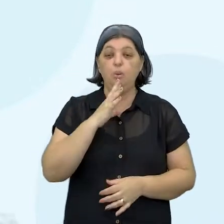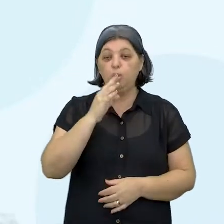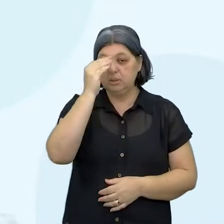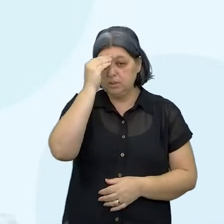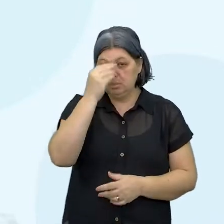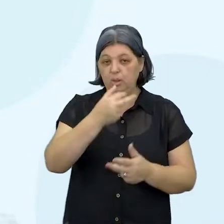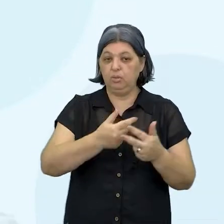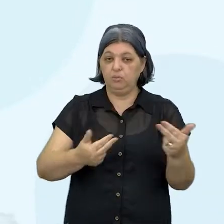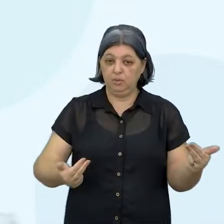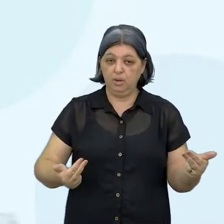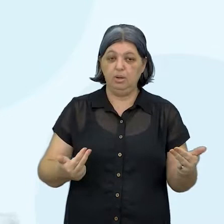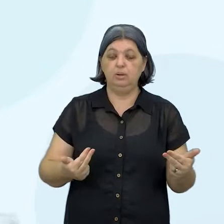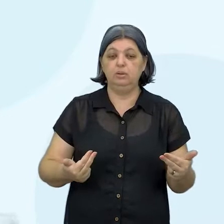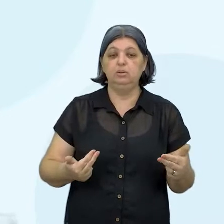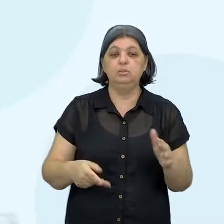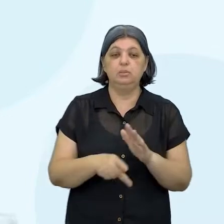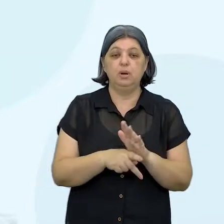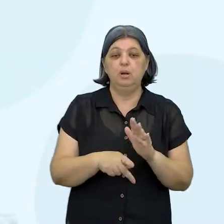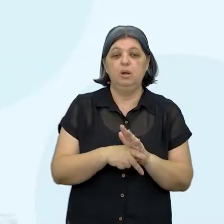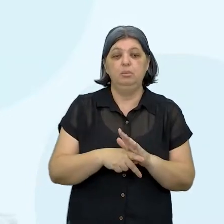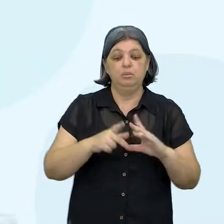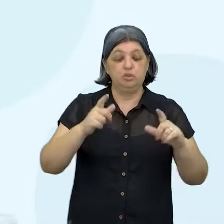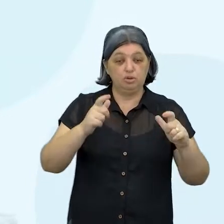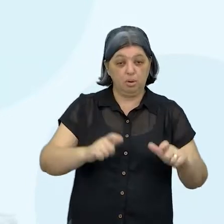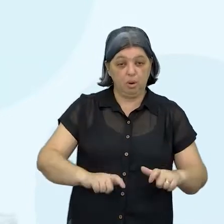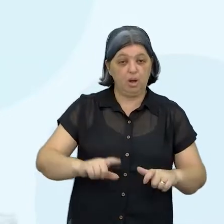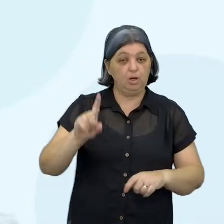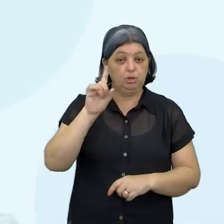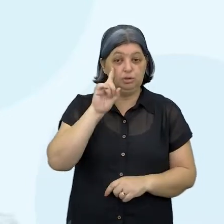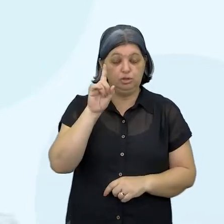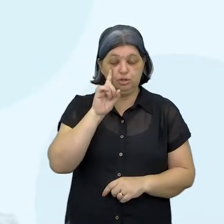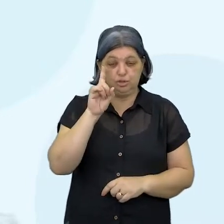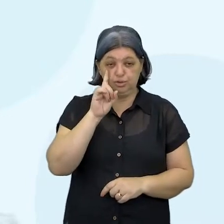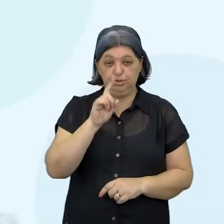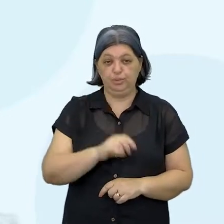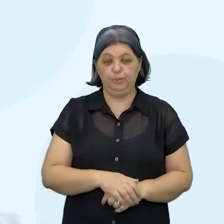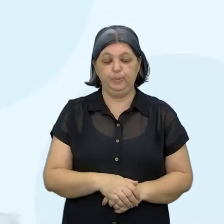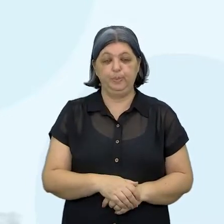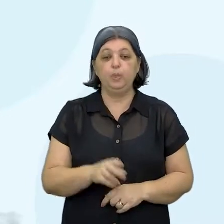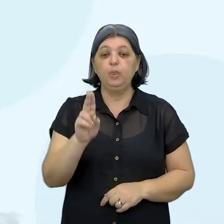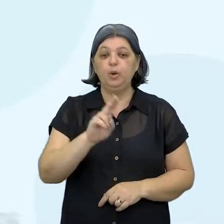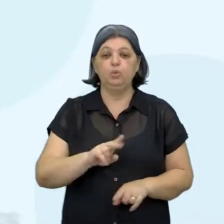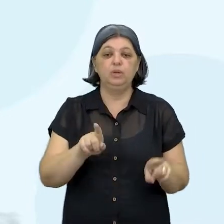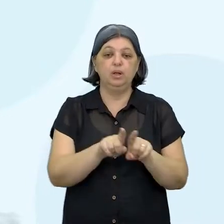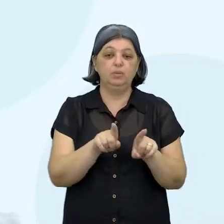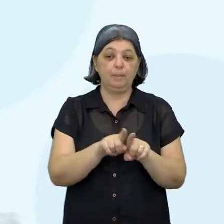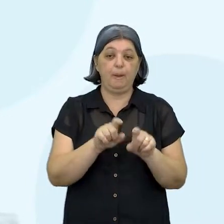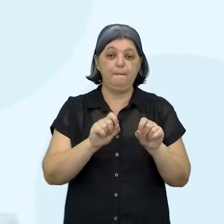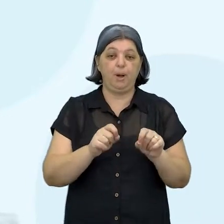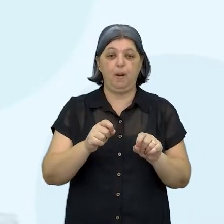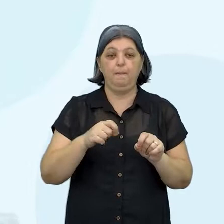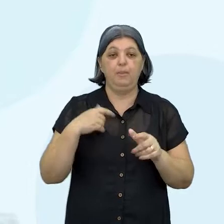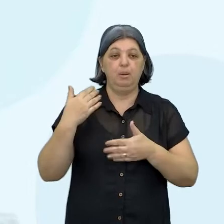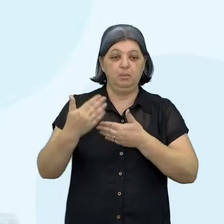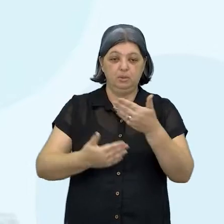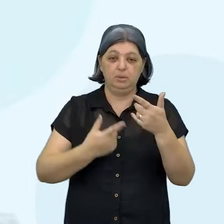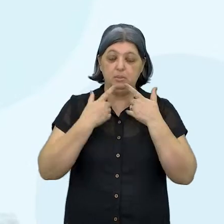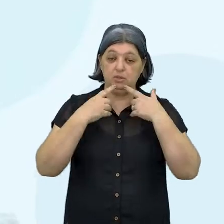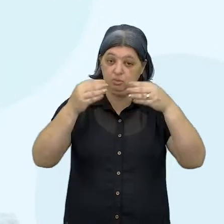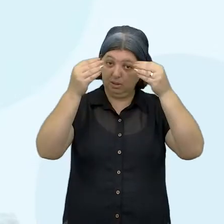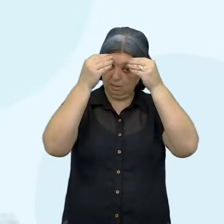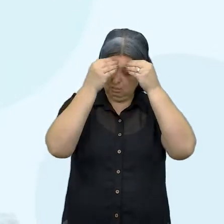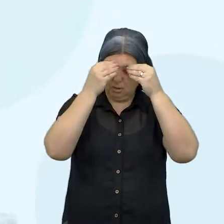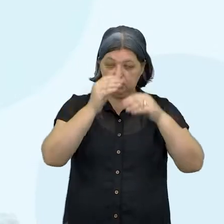conhecimentos na nossa realidade local e sempre utilizando também procedimentos e linguagens adequados